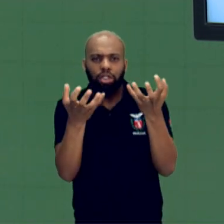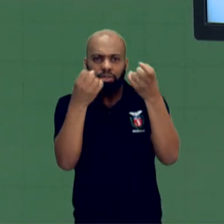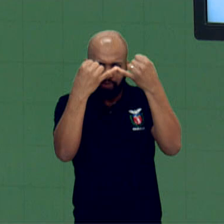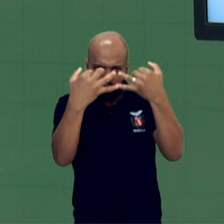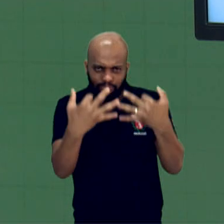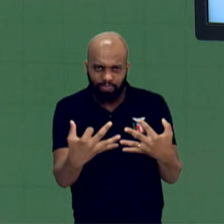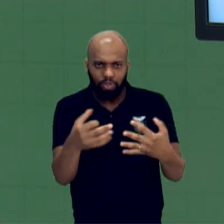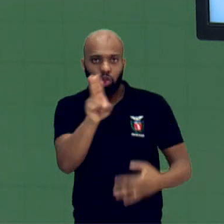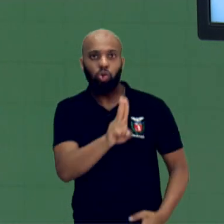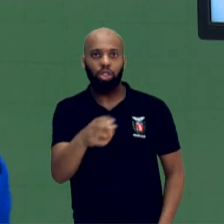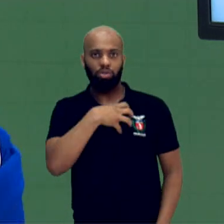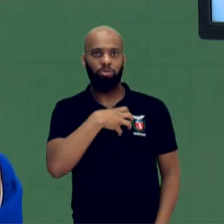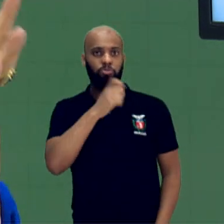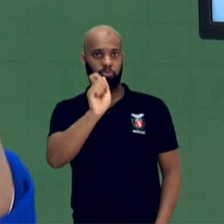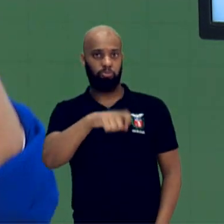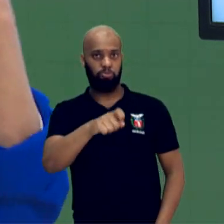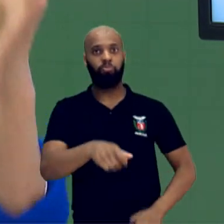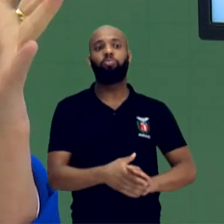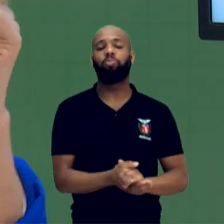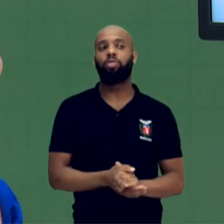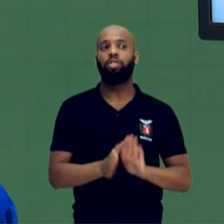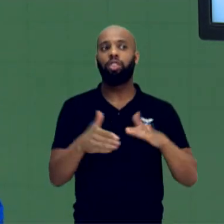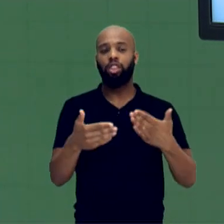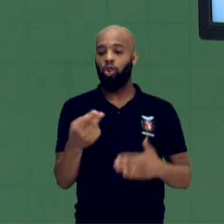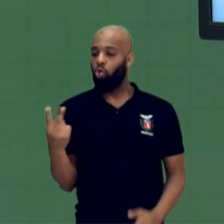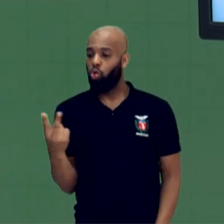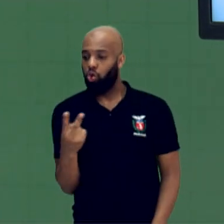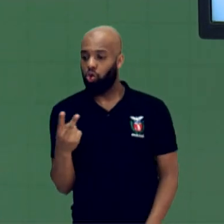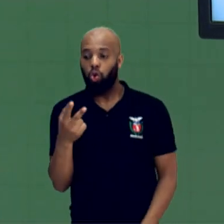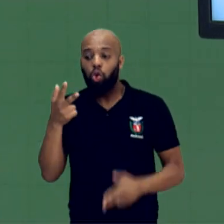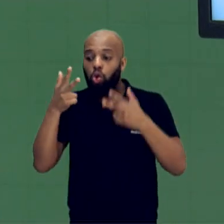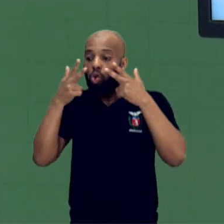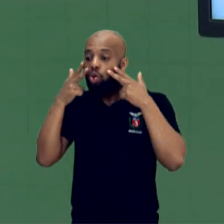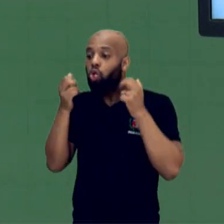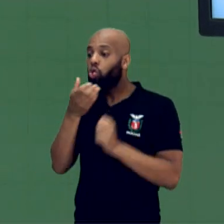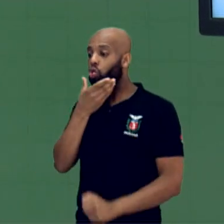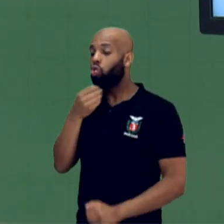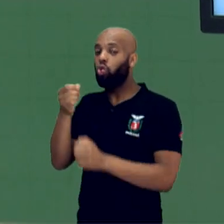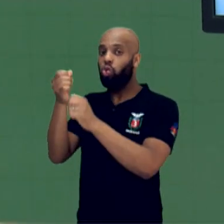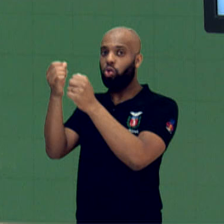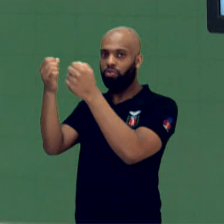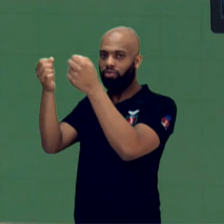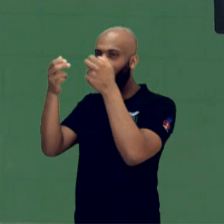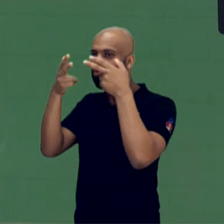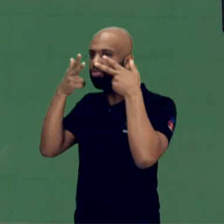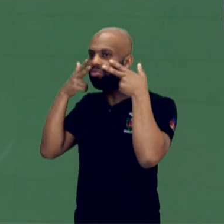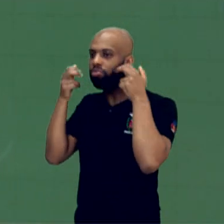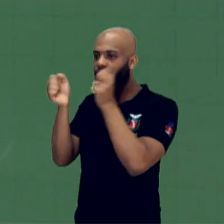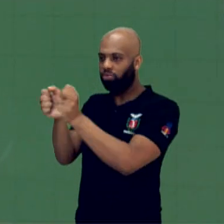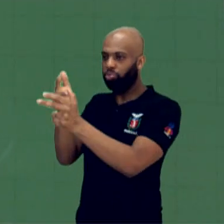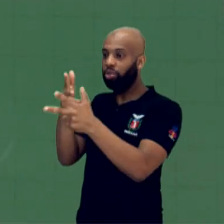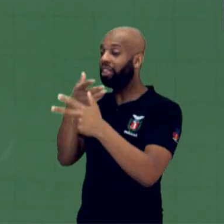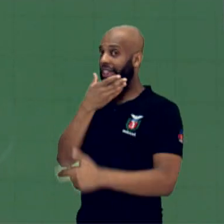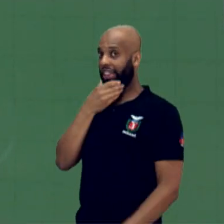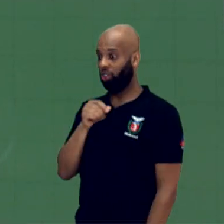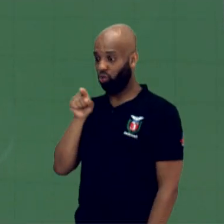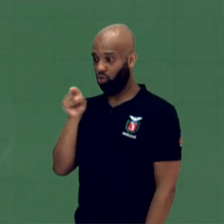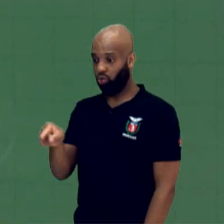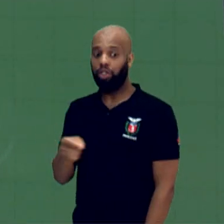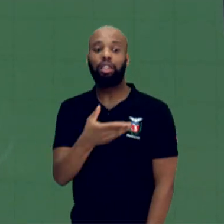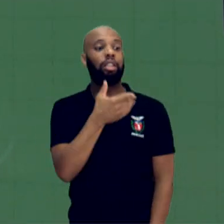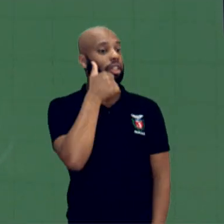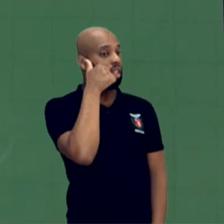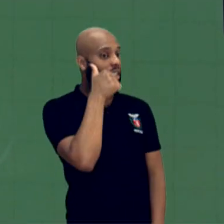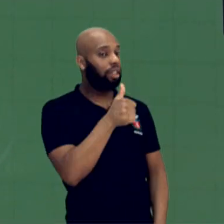plausível? E eles ficaram pedra lá, mas tem um finalzinho. O pássaro,